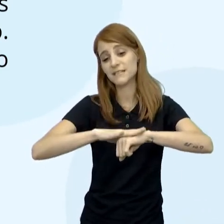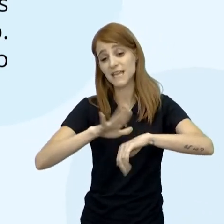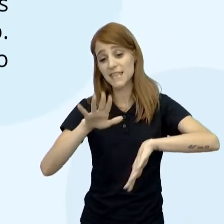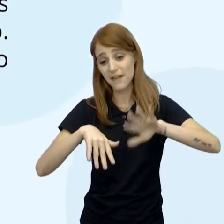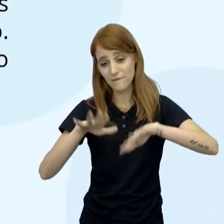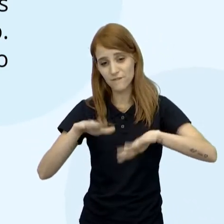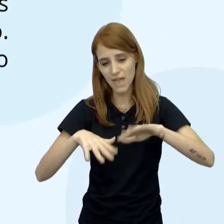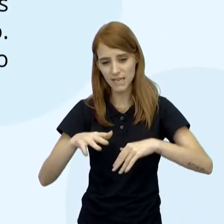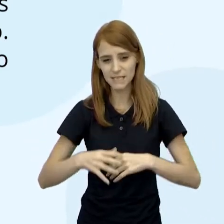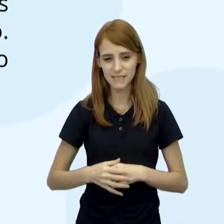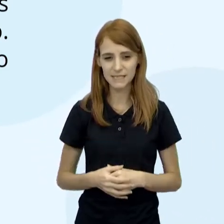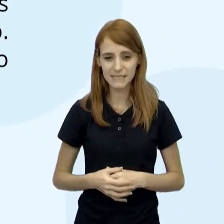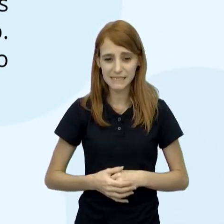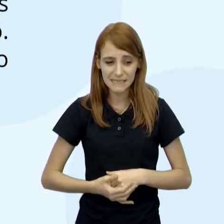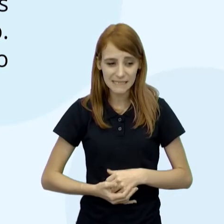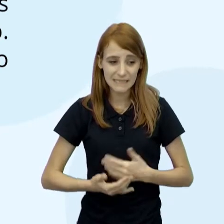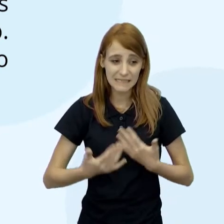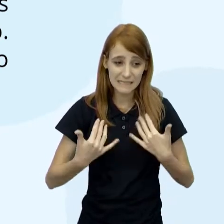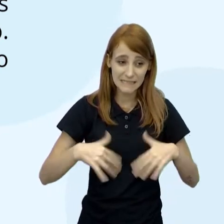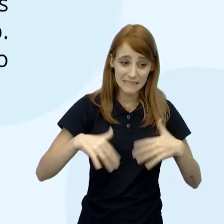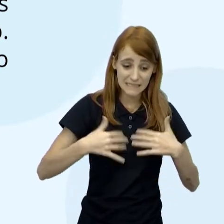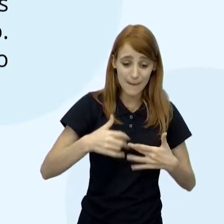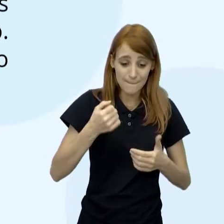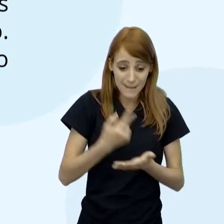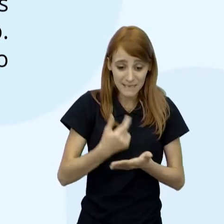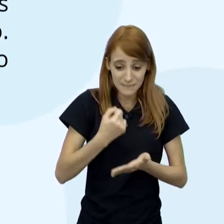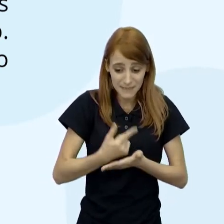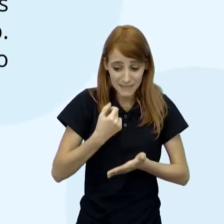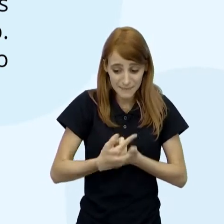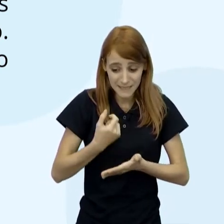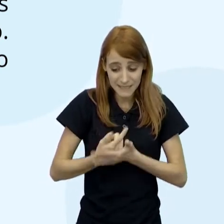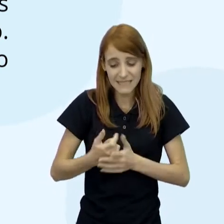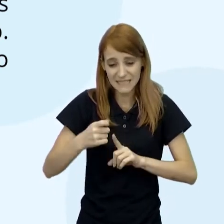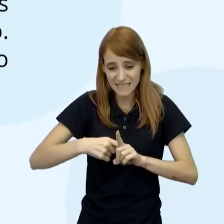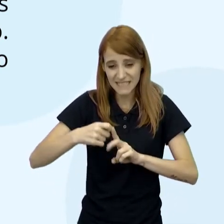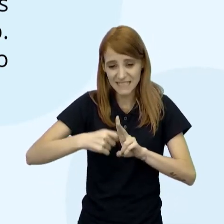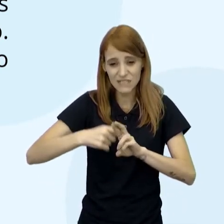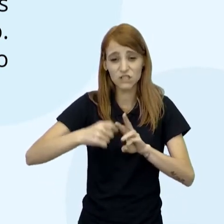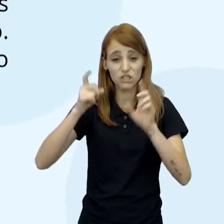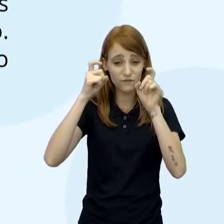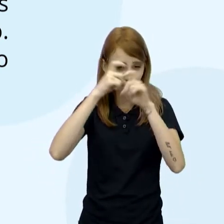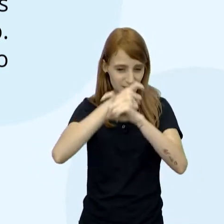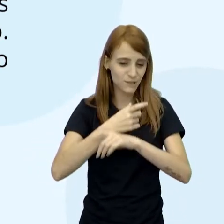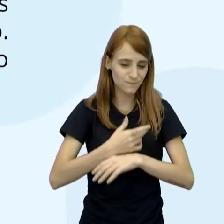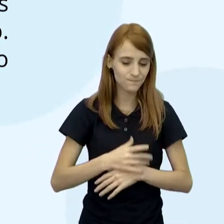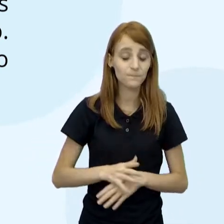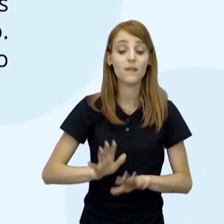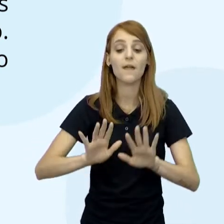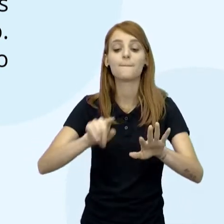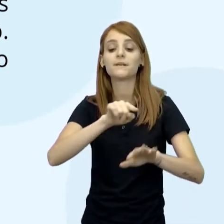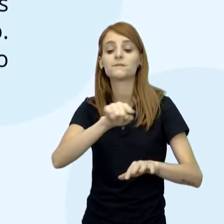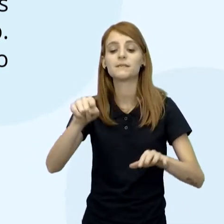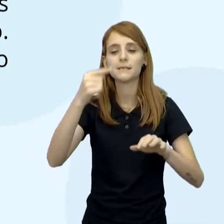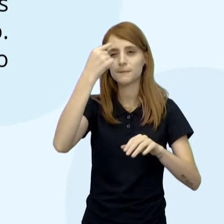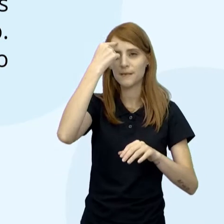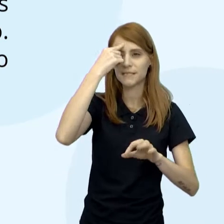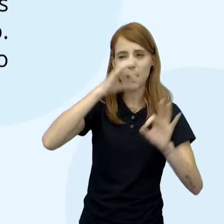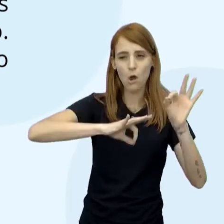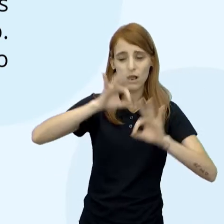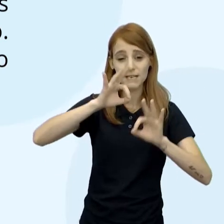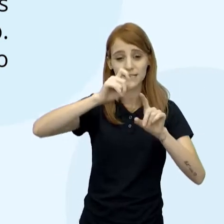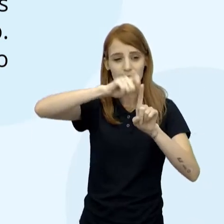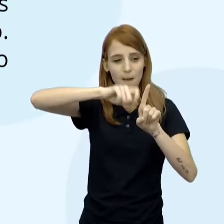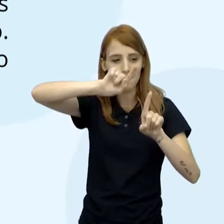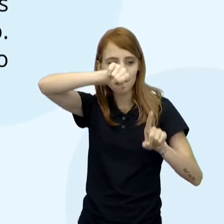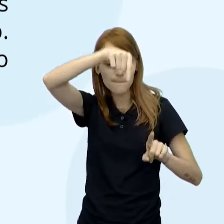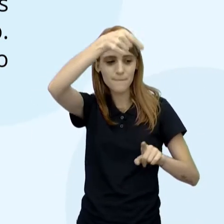tristeza, né? Dá tristeza de ver tanta conta para pagar. Propor que vocês organizem o orçamento do próximo mês, considerando as informações das